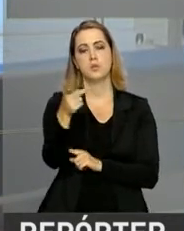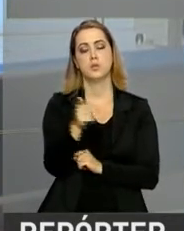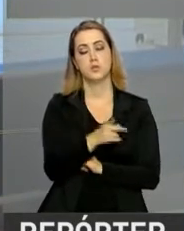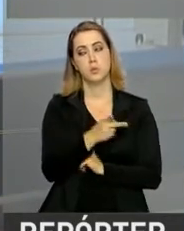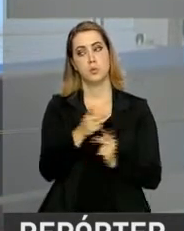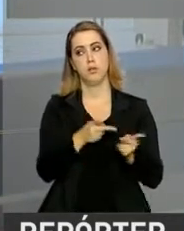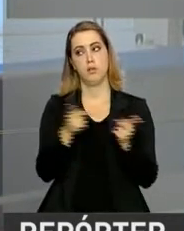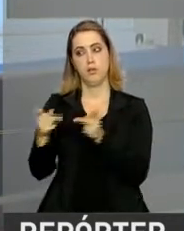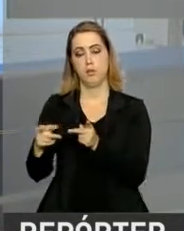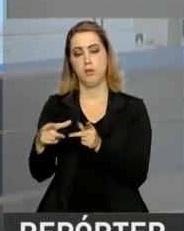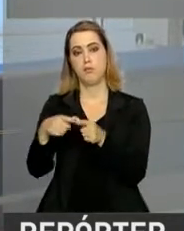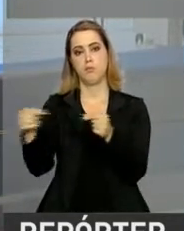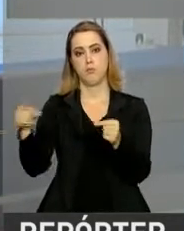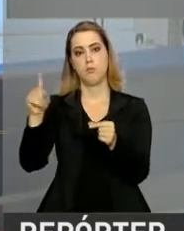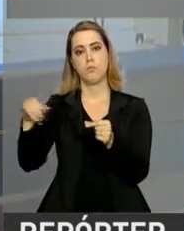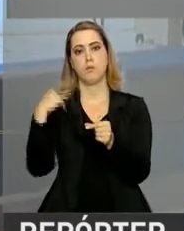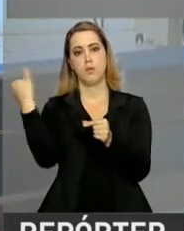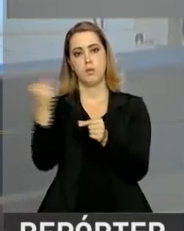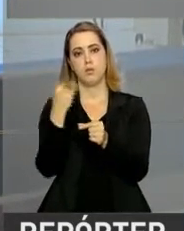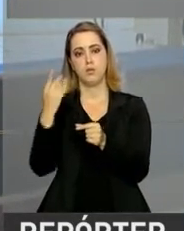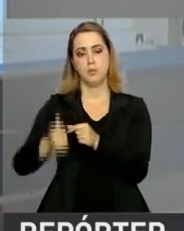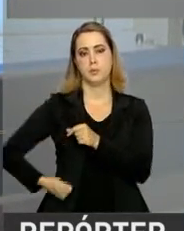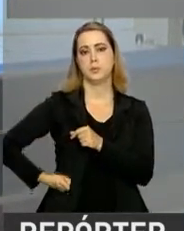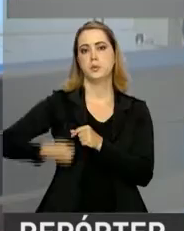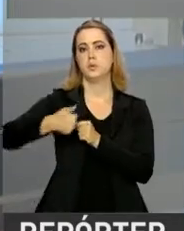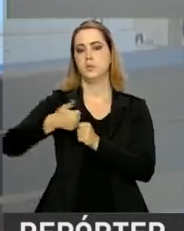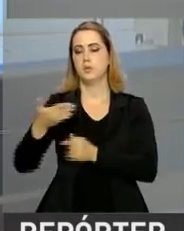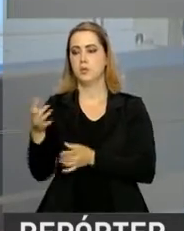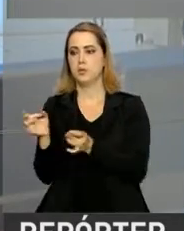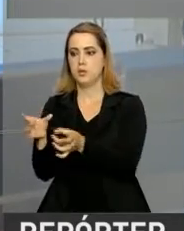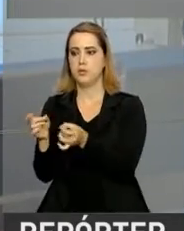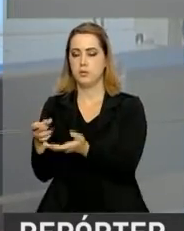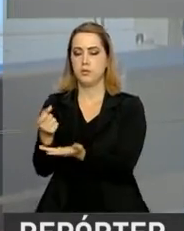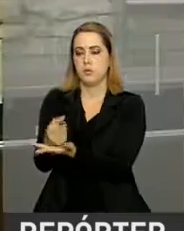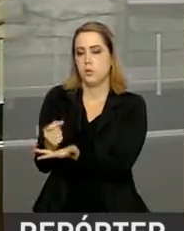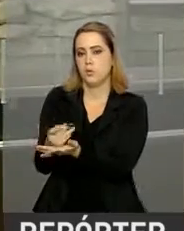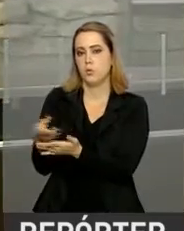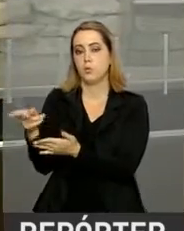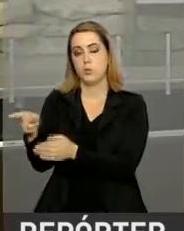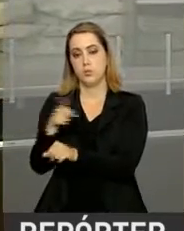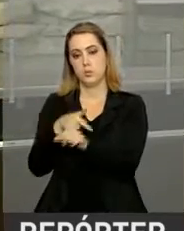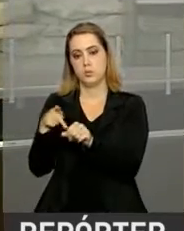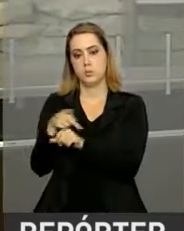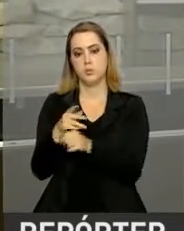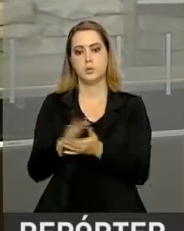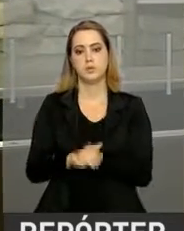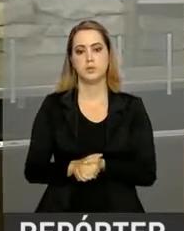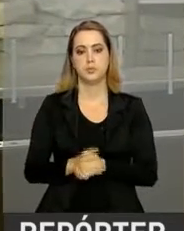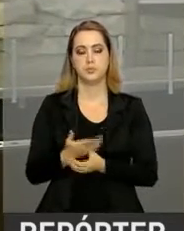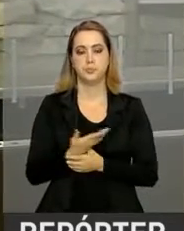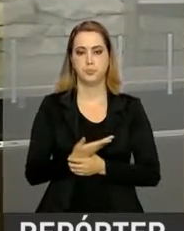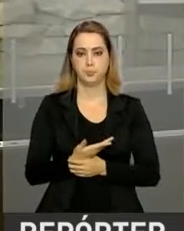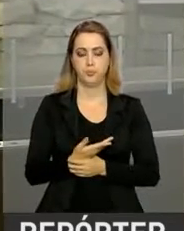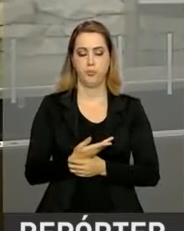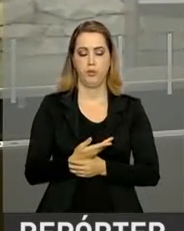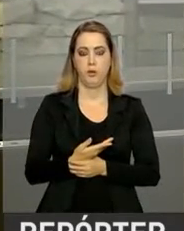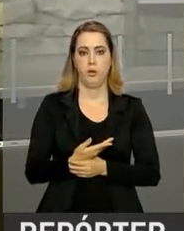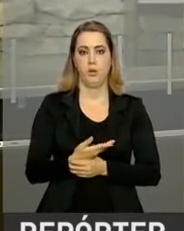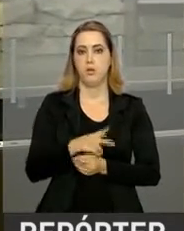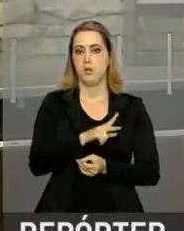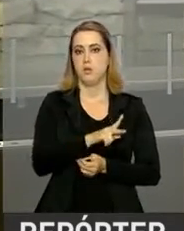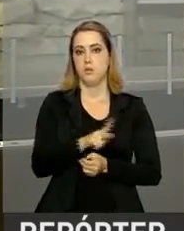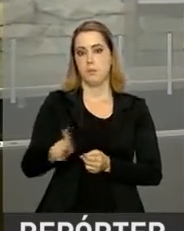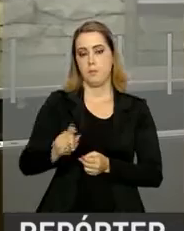temer ao japão foi fundamental para incrementar o comércio com país asiático acidente temer deu essa mensagem de que o